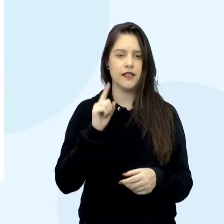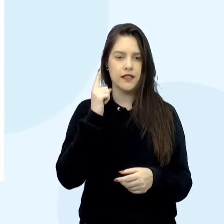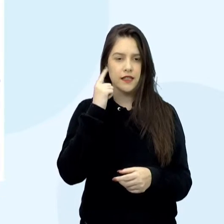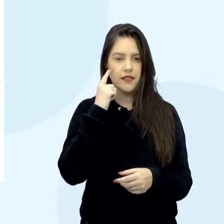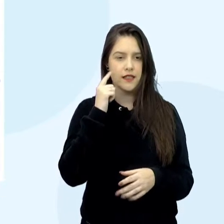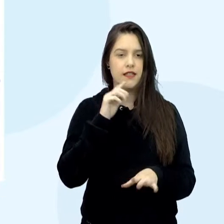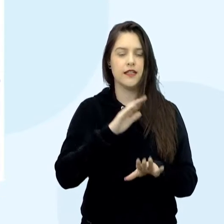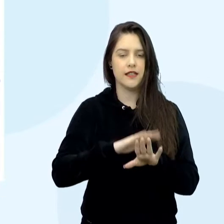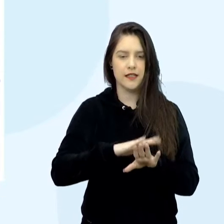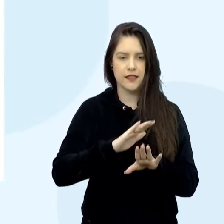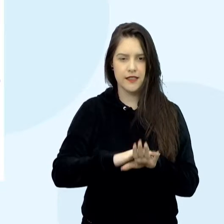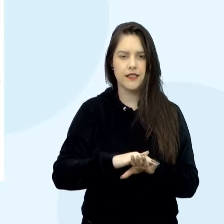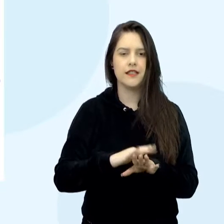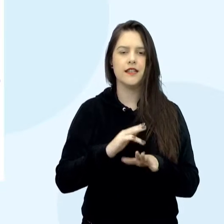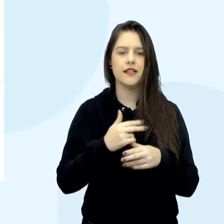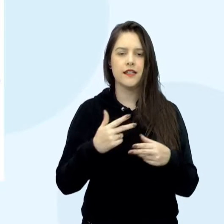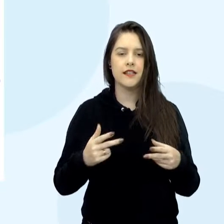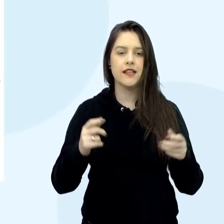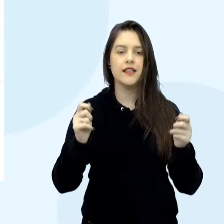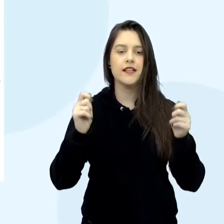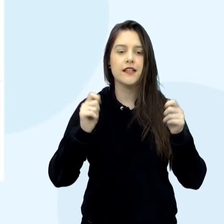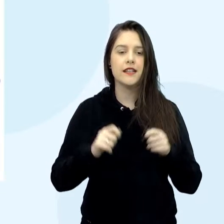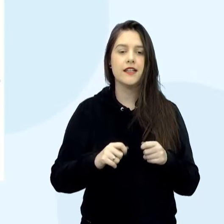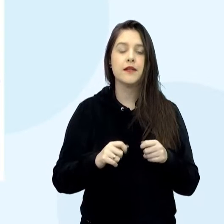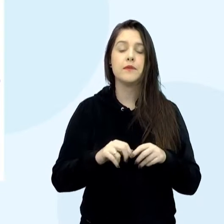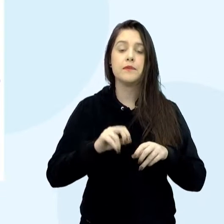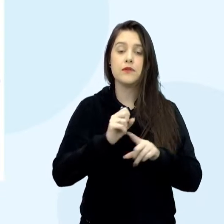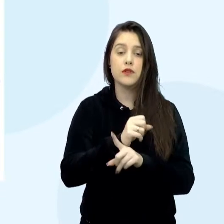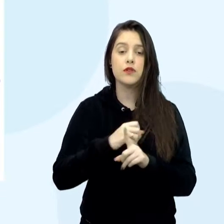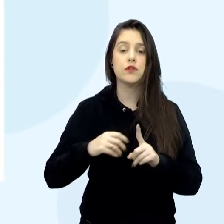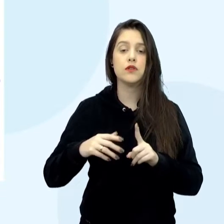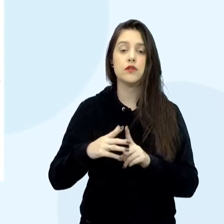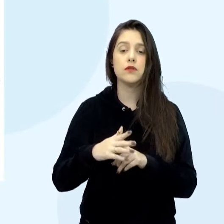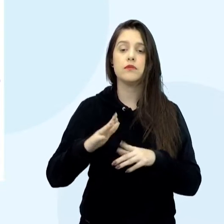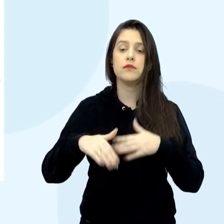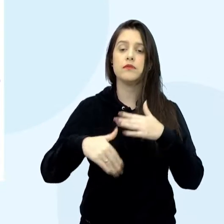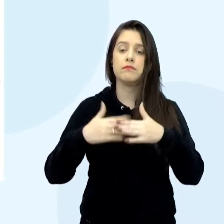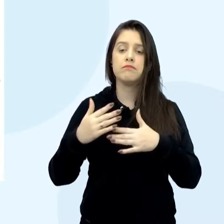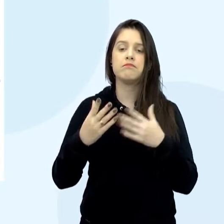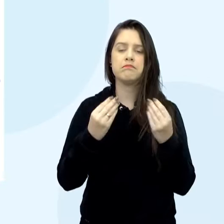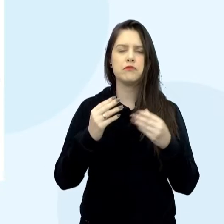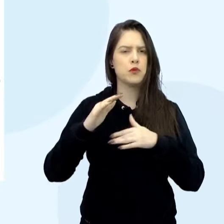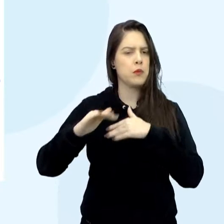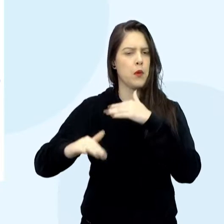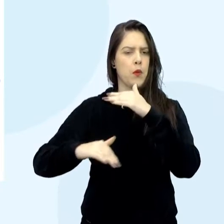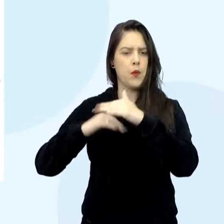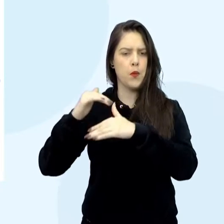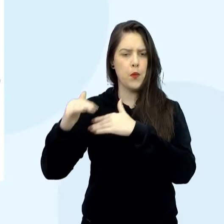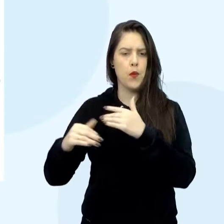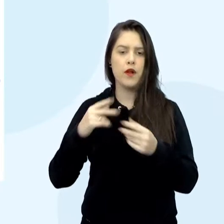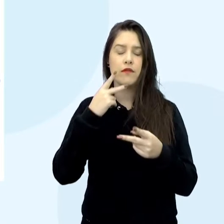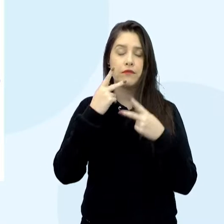avanços na sociedade pós-moderna, ainda se tem muito que evoluir